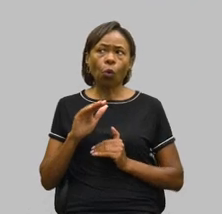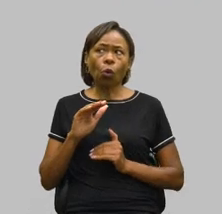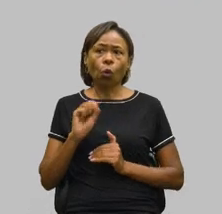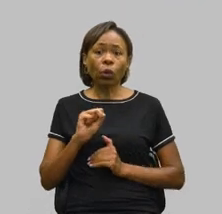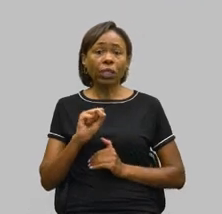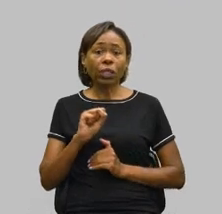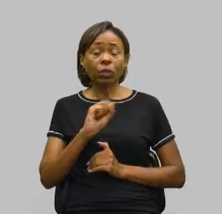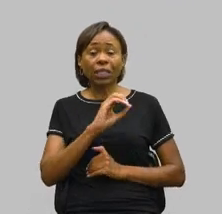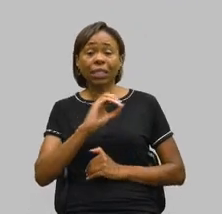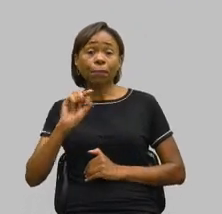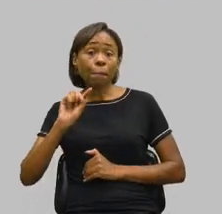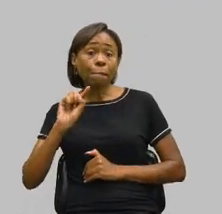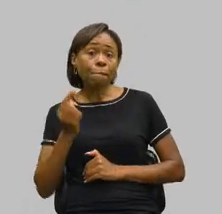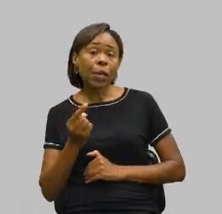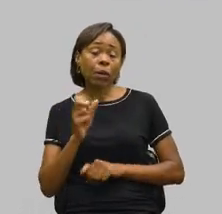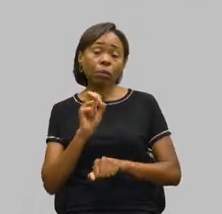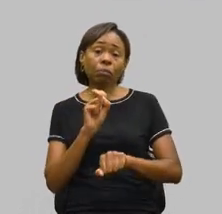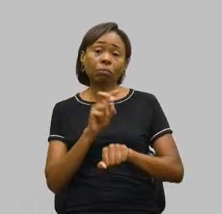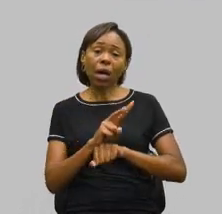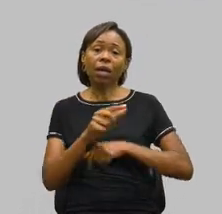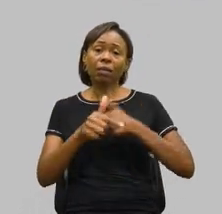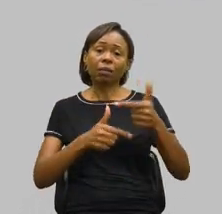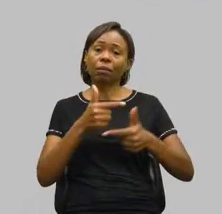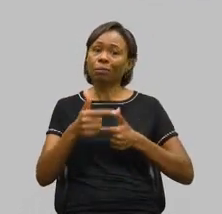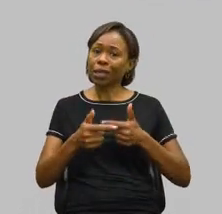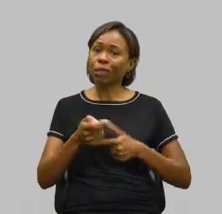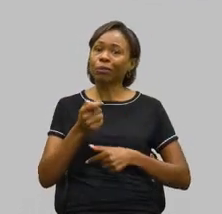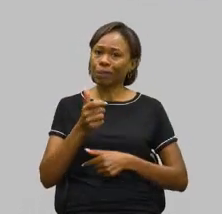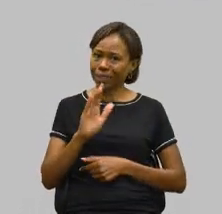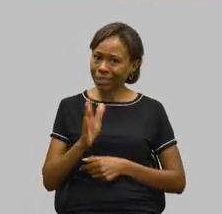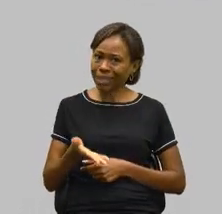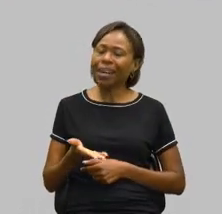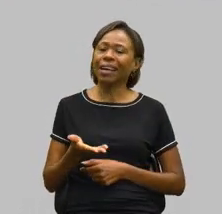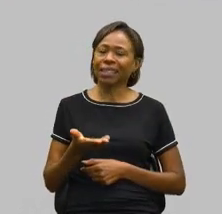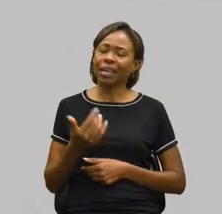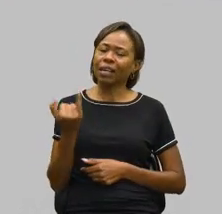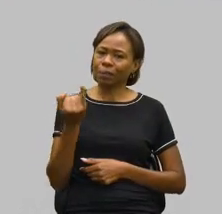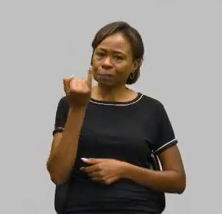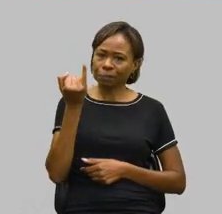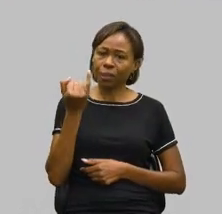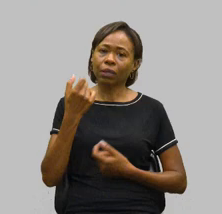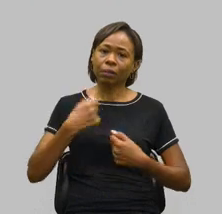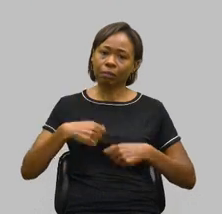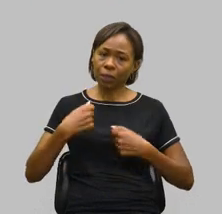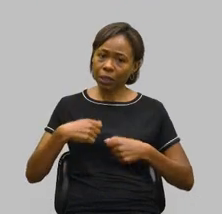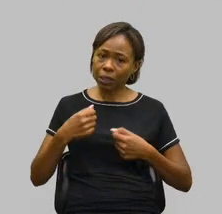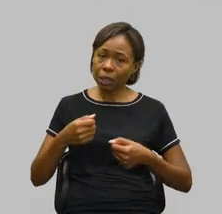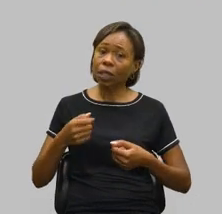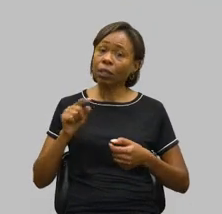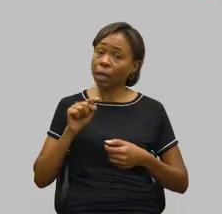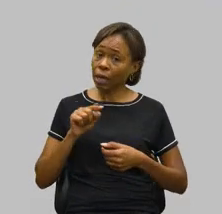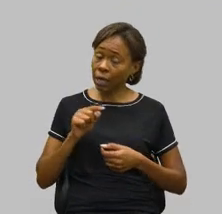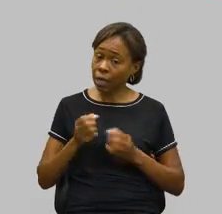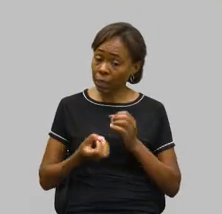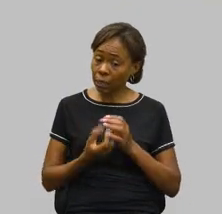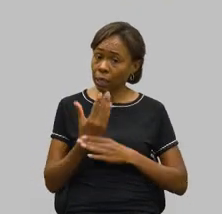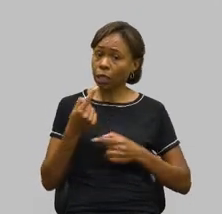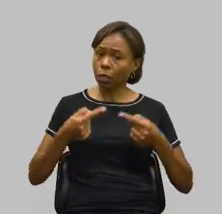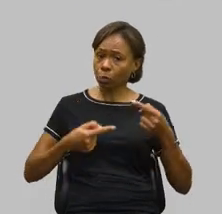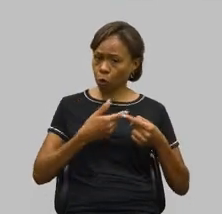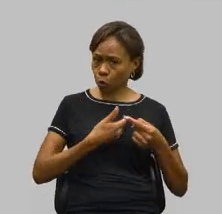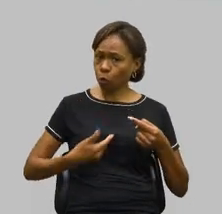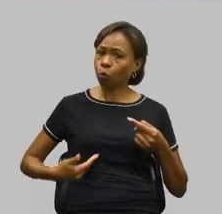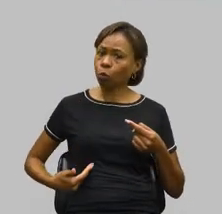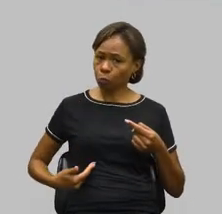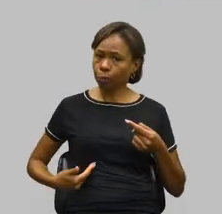entregar daqui 2 anos 1 milhão de empregos isso é fundamental então nós precisamos também regionalmente desenvolver essas políticas públicas junto ao estado pra gente